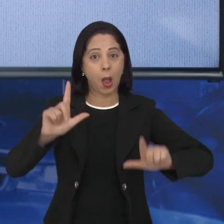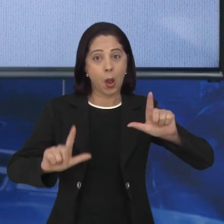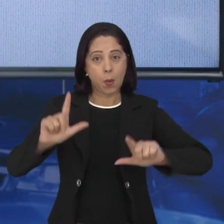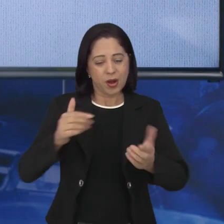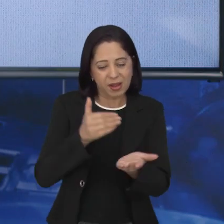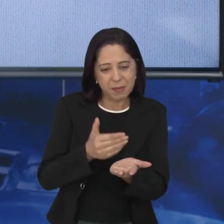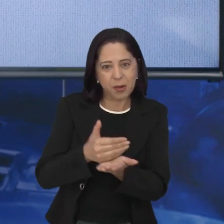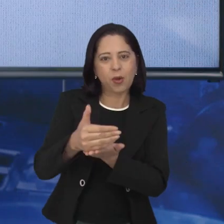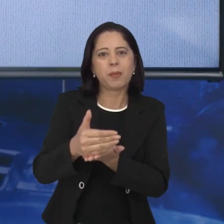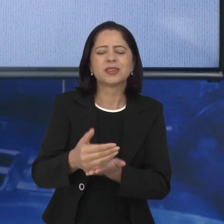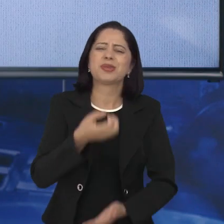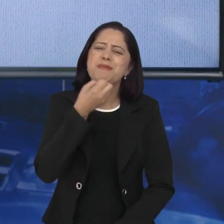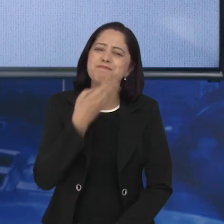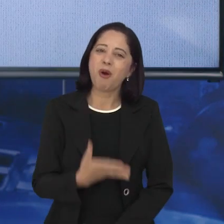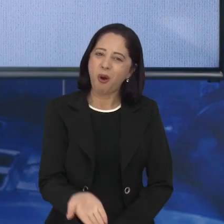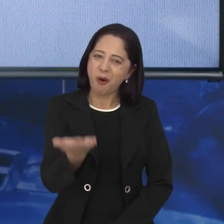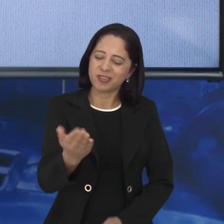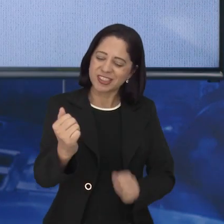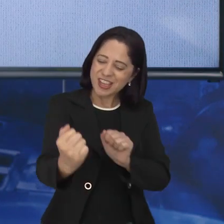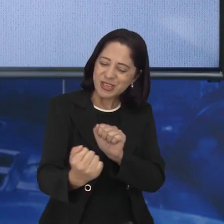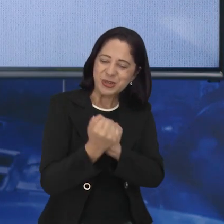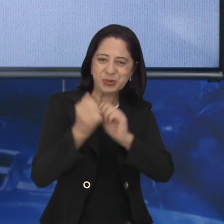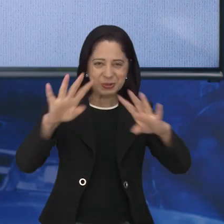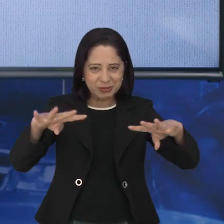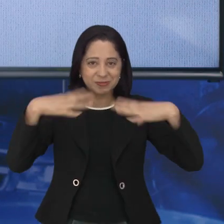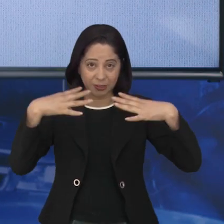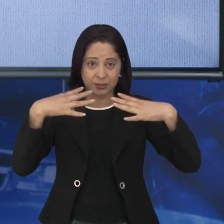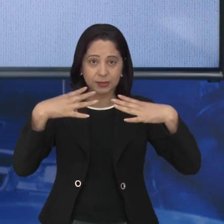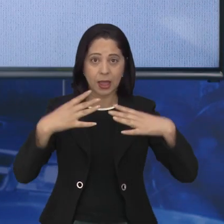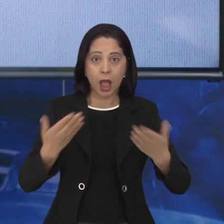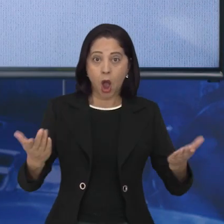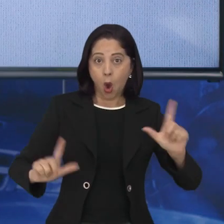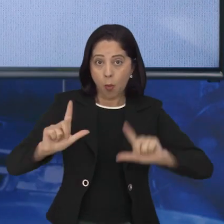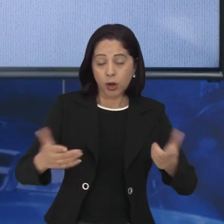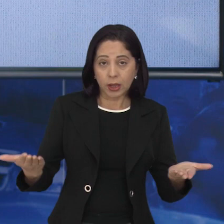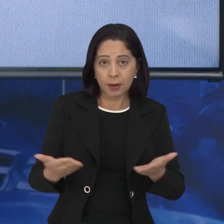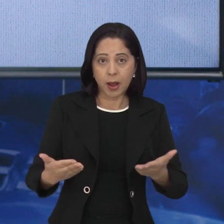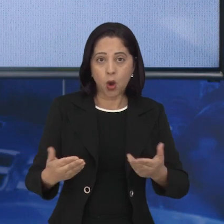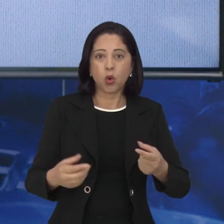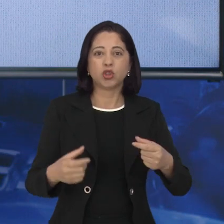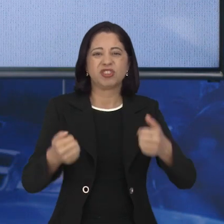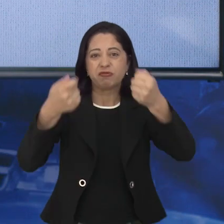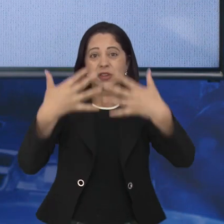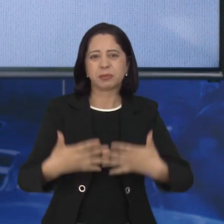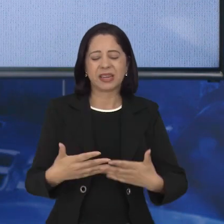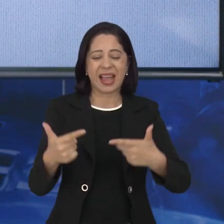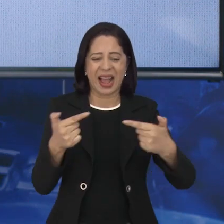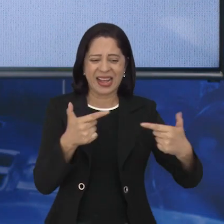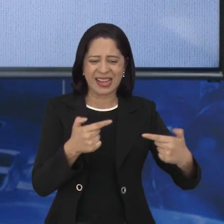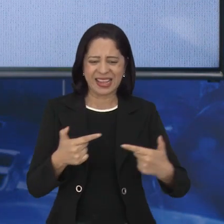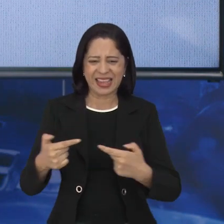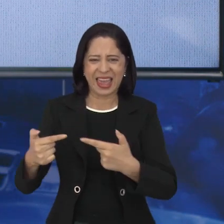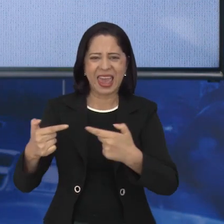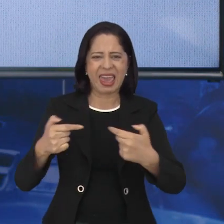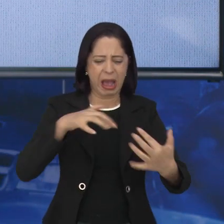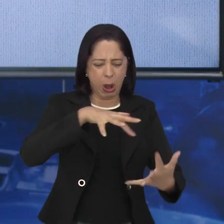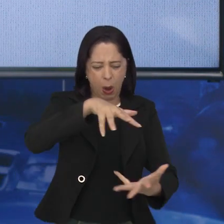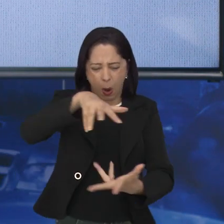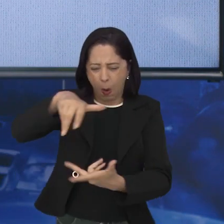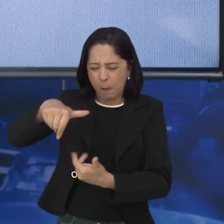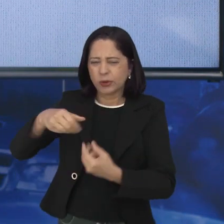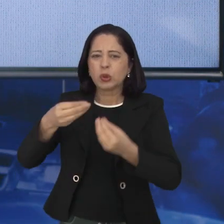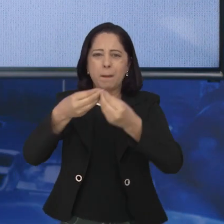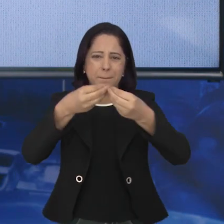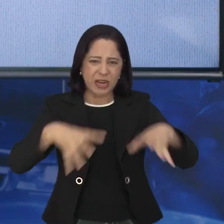mais uma ação parlamentar começando Que bom que você tá aqui com a gente nessa edição vamos falar como as guerras que assolam o mundo